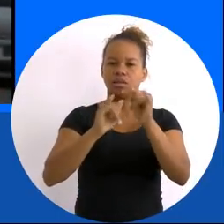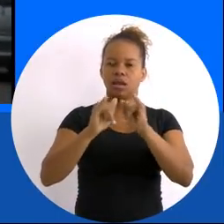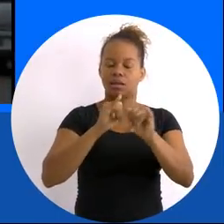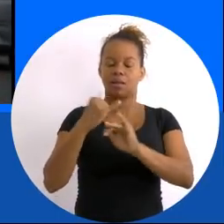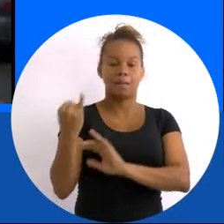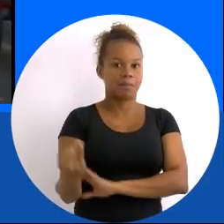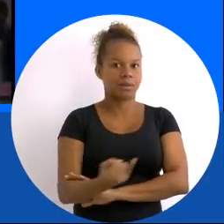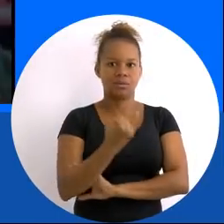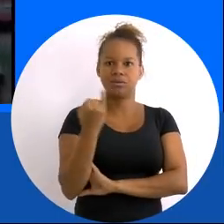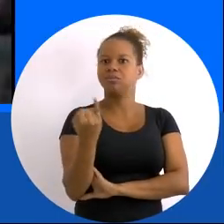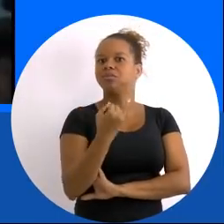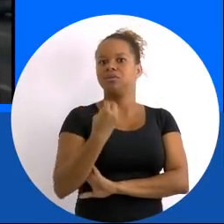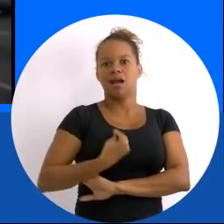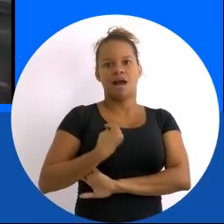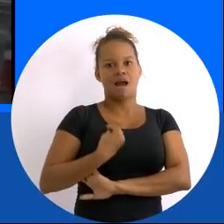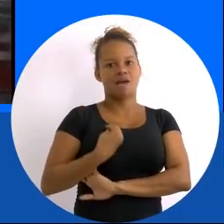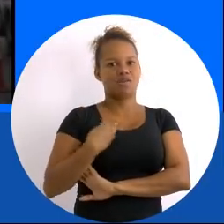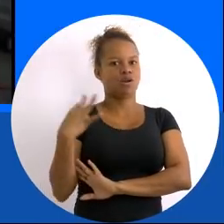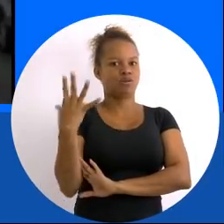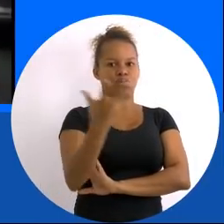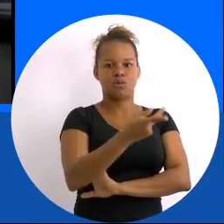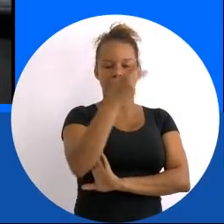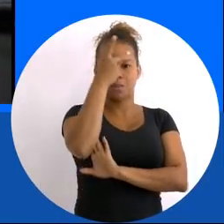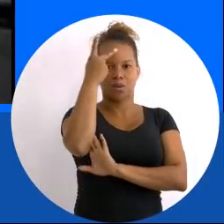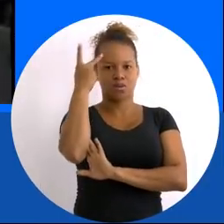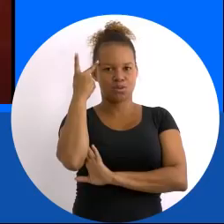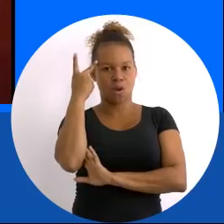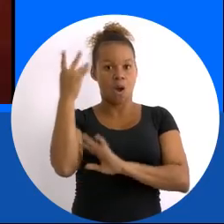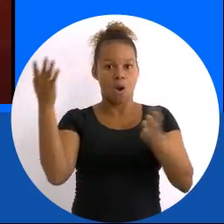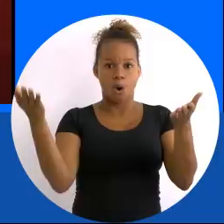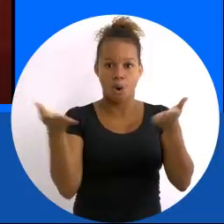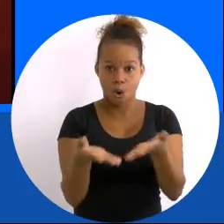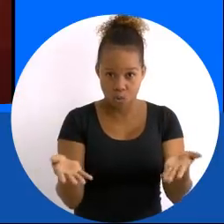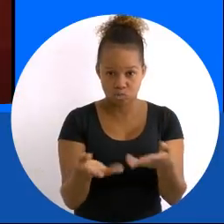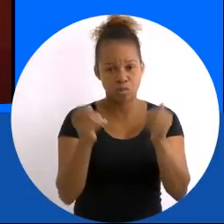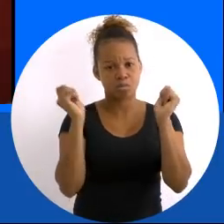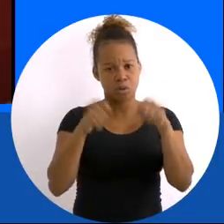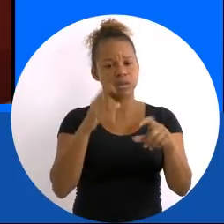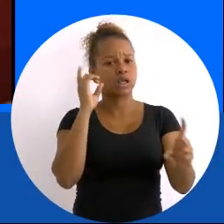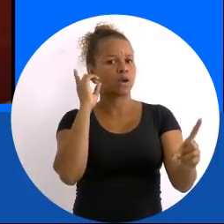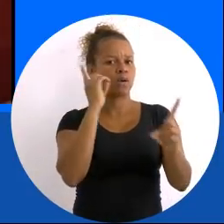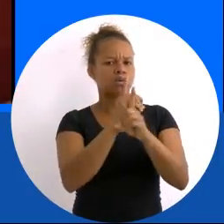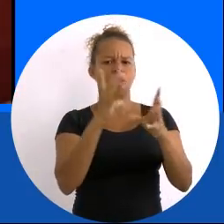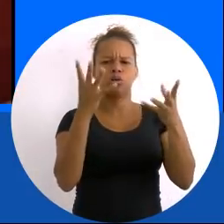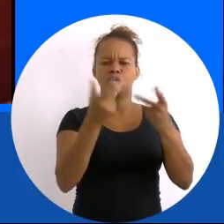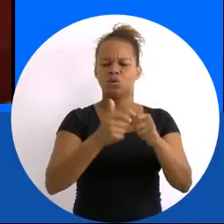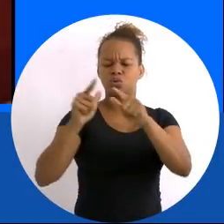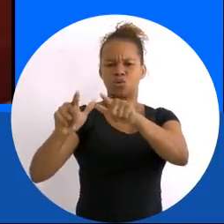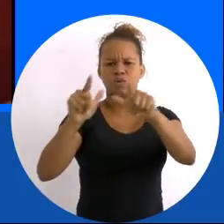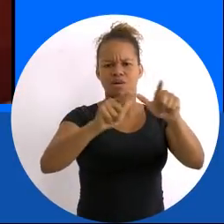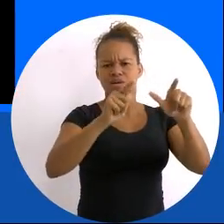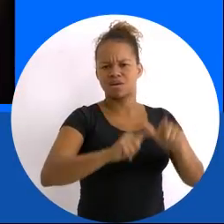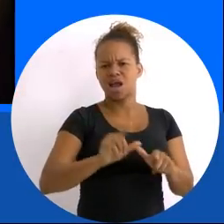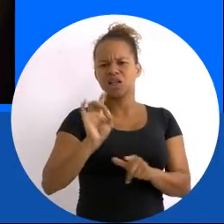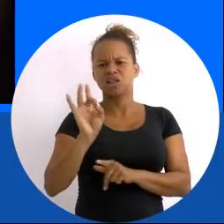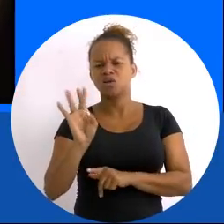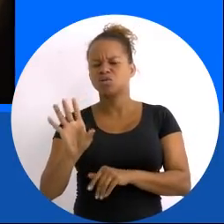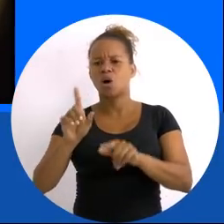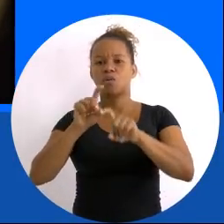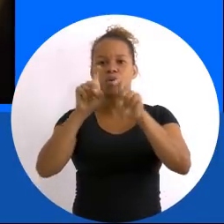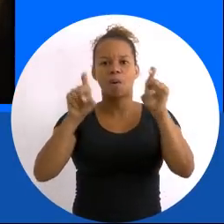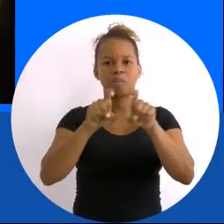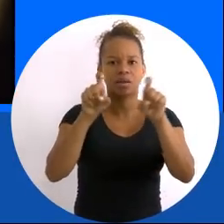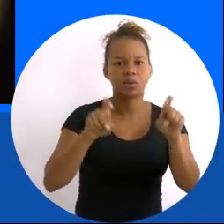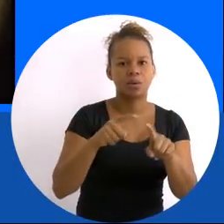peça fundamental na vida de todas as pessoas. Hoje em dia, pode ser encontrada em todos os lugares, não só nos